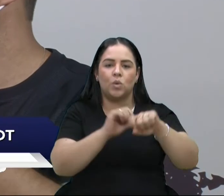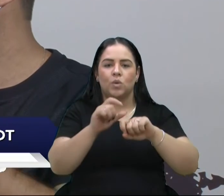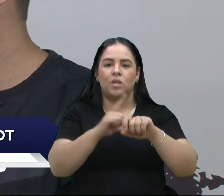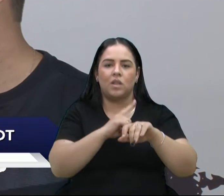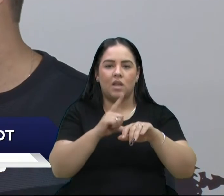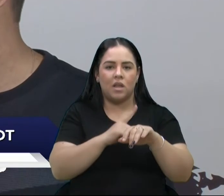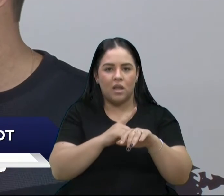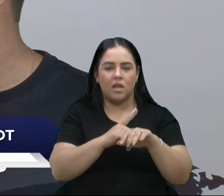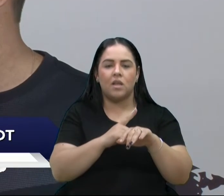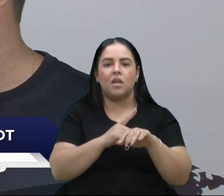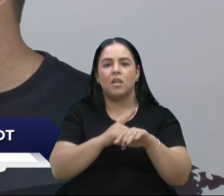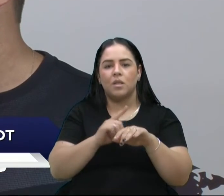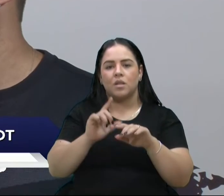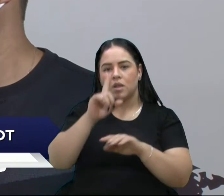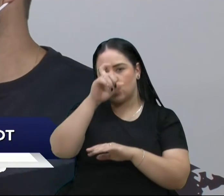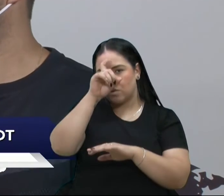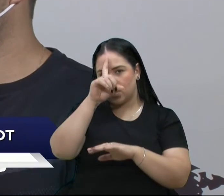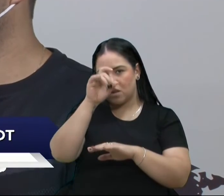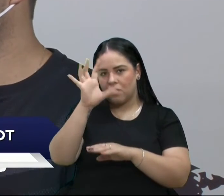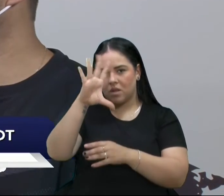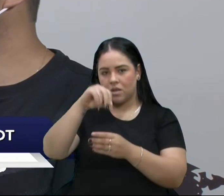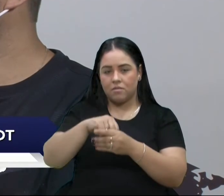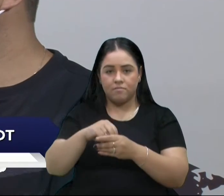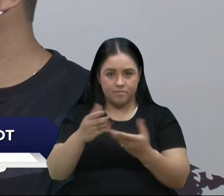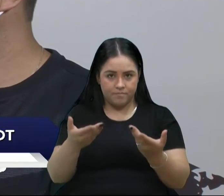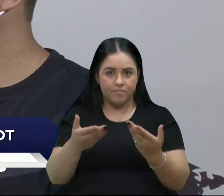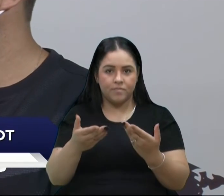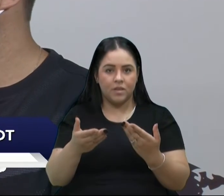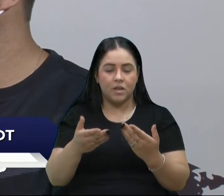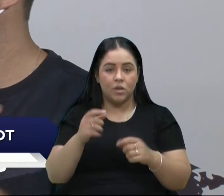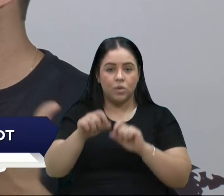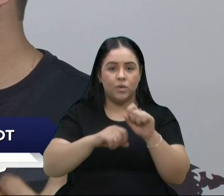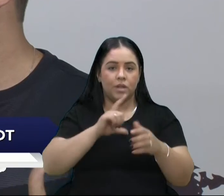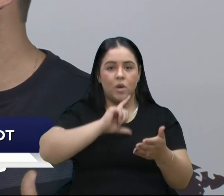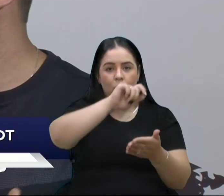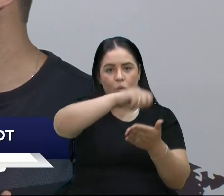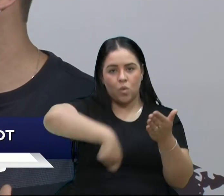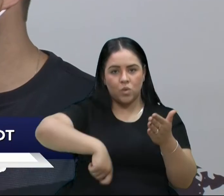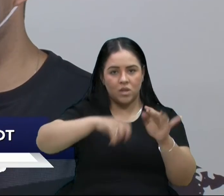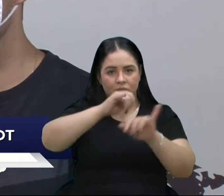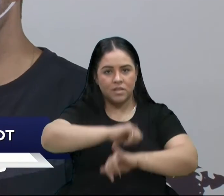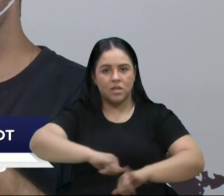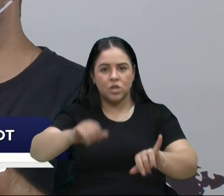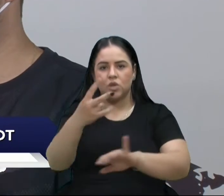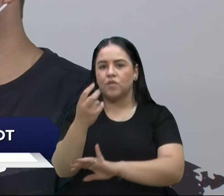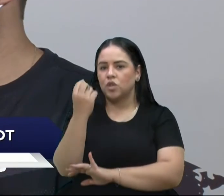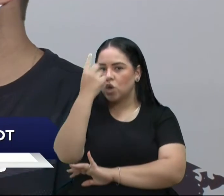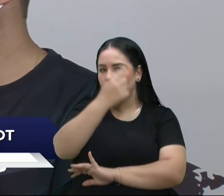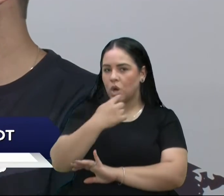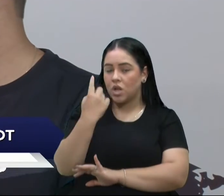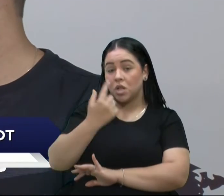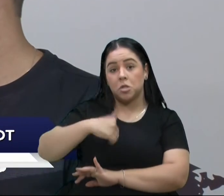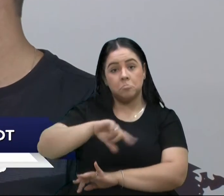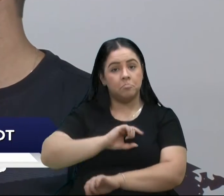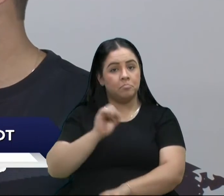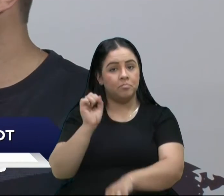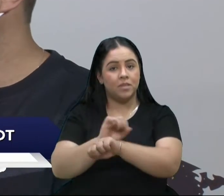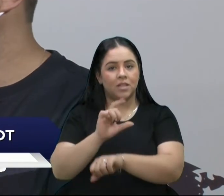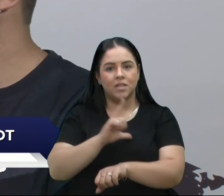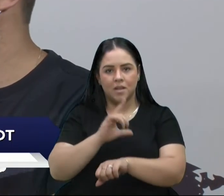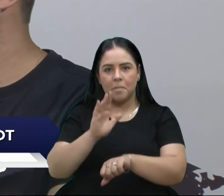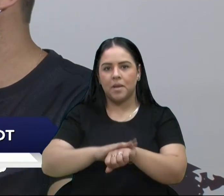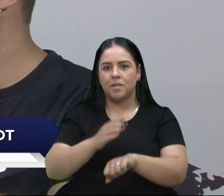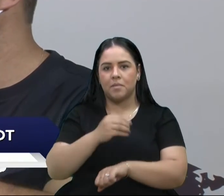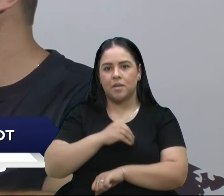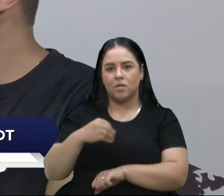de média e alta complexidade nos hospitais. E aí, então, esse concurso que também foi anunciado de 20 horas, esperamos que tenha procura de médicos,